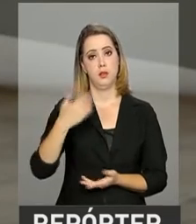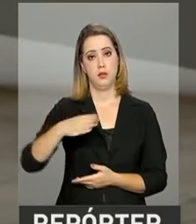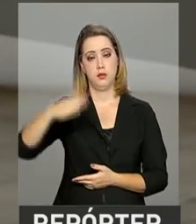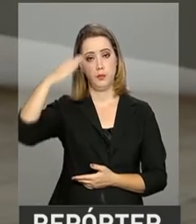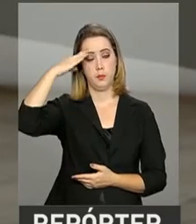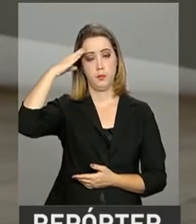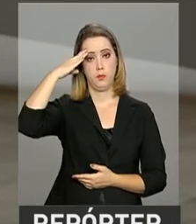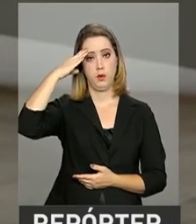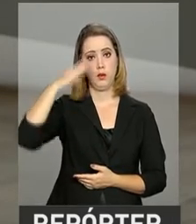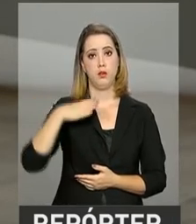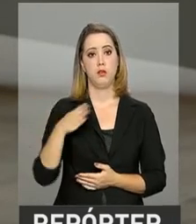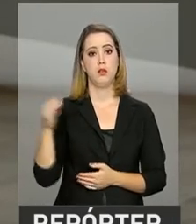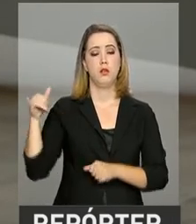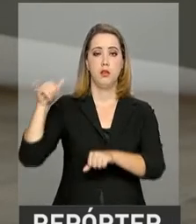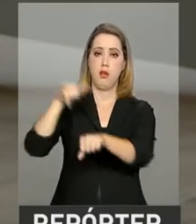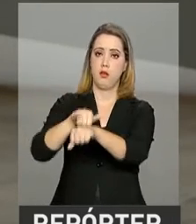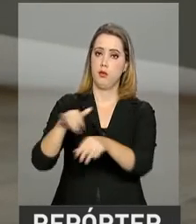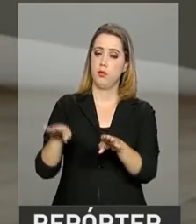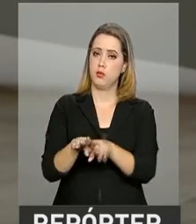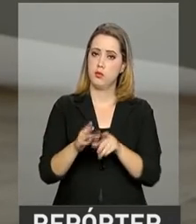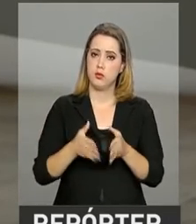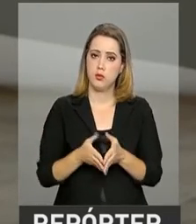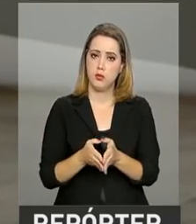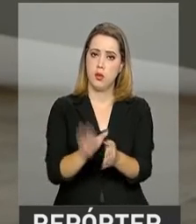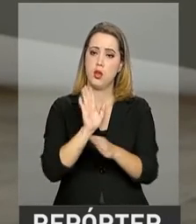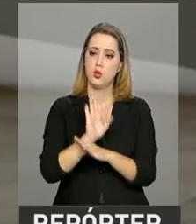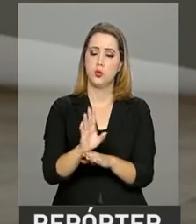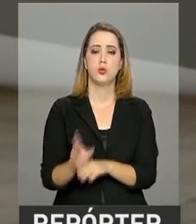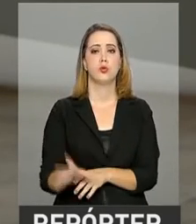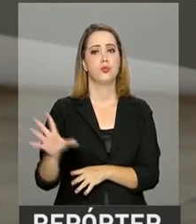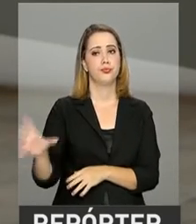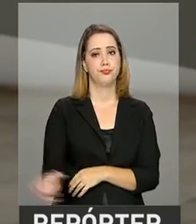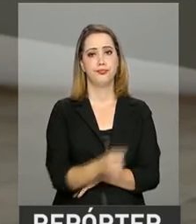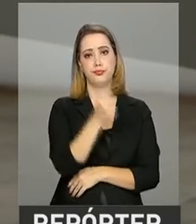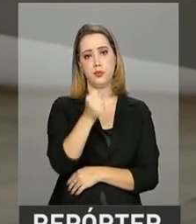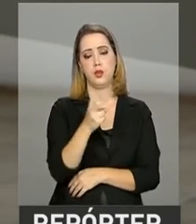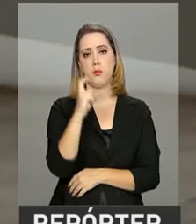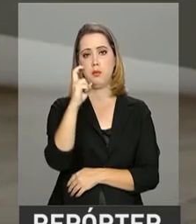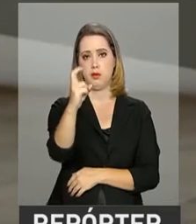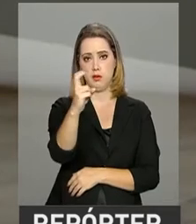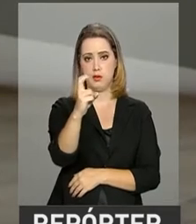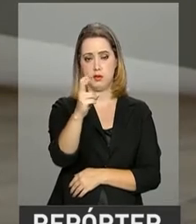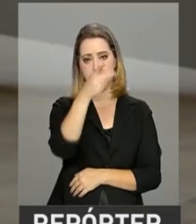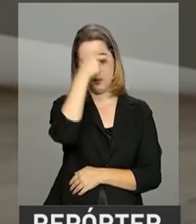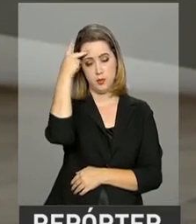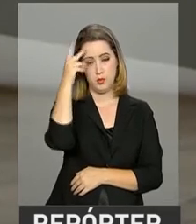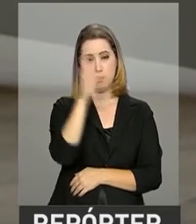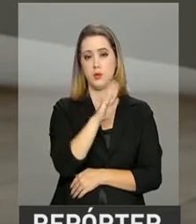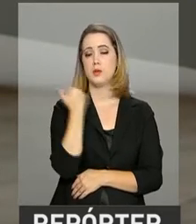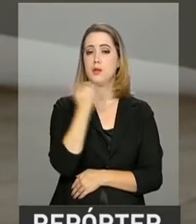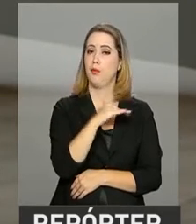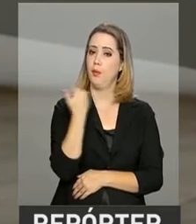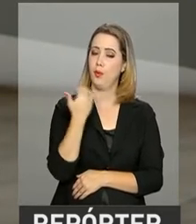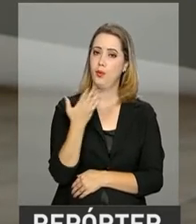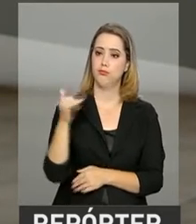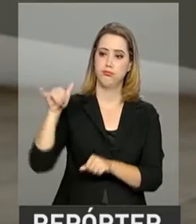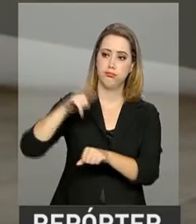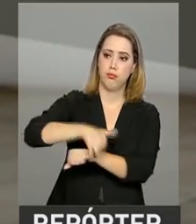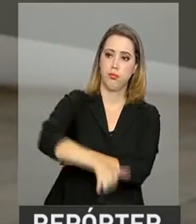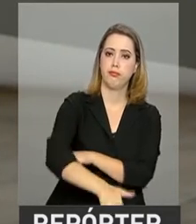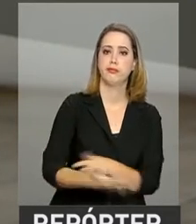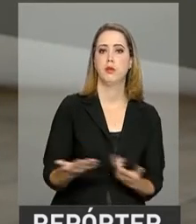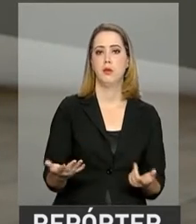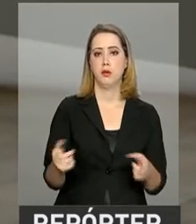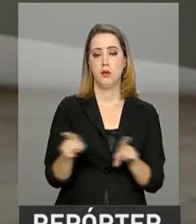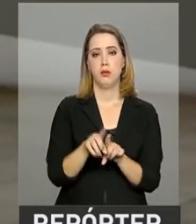Marinha auxiliaram no resgate dos corpos das 5 vítimas no litoral do Rio de Janeiro. Peritos da Polícia Federal